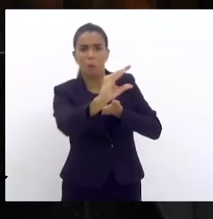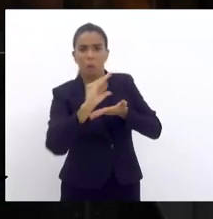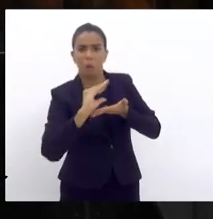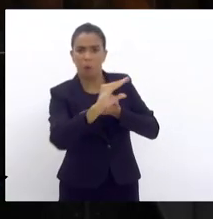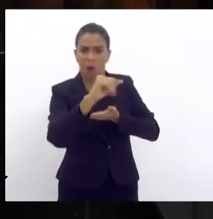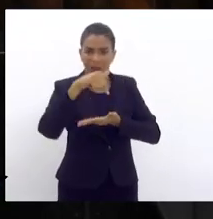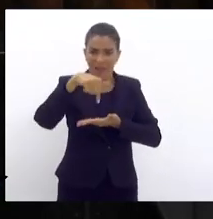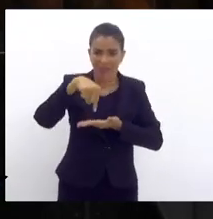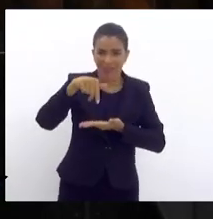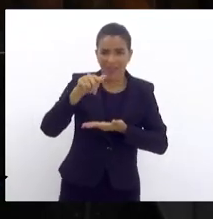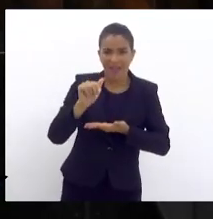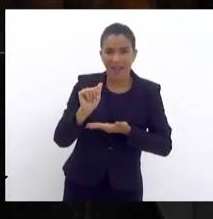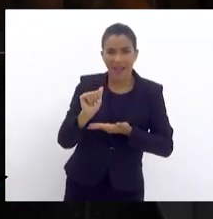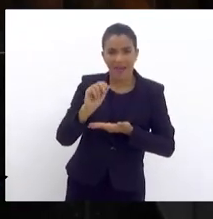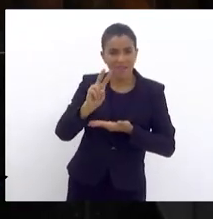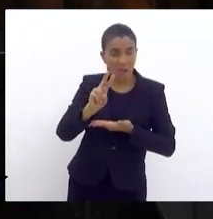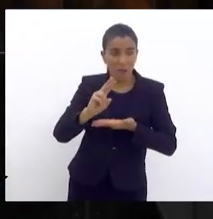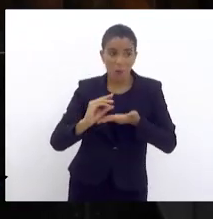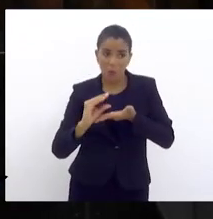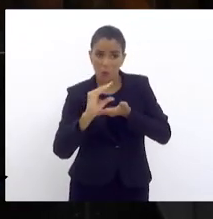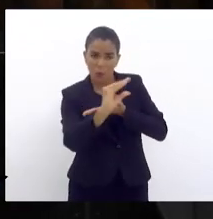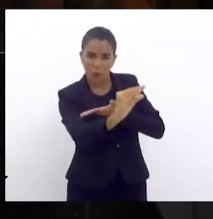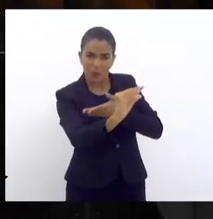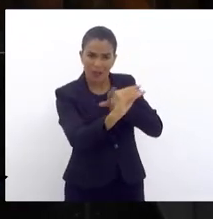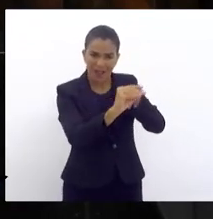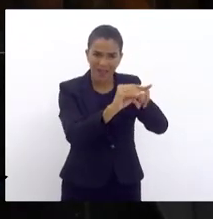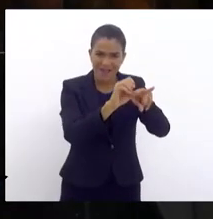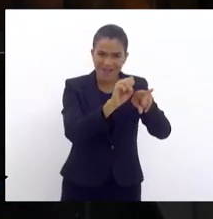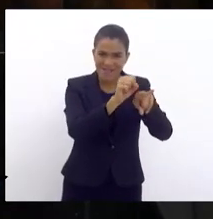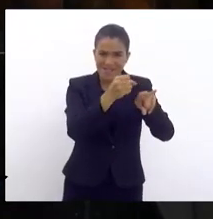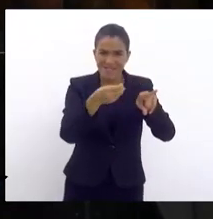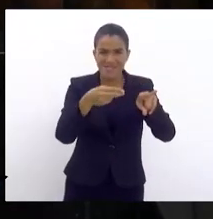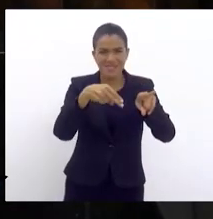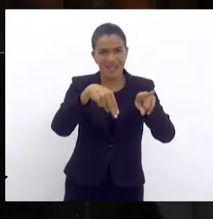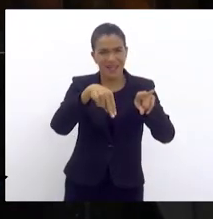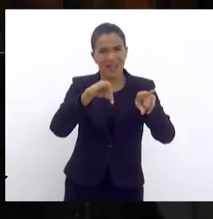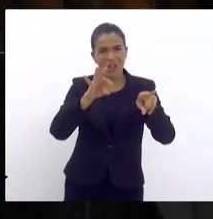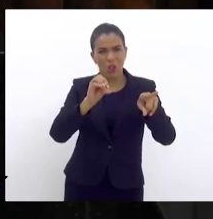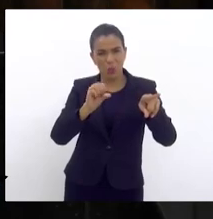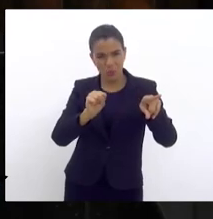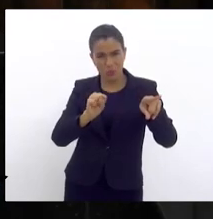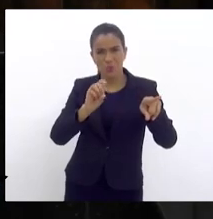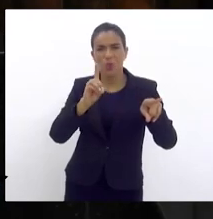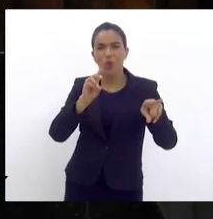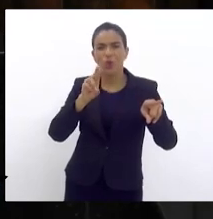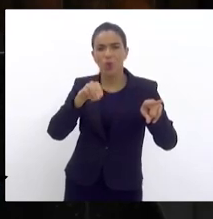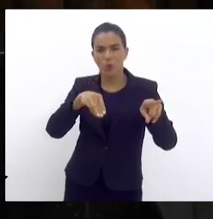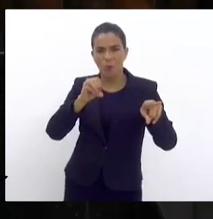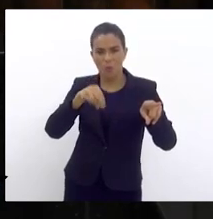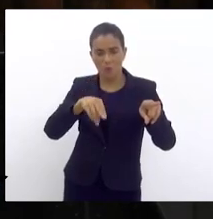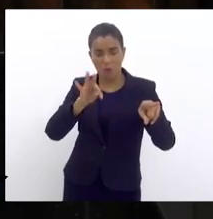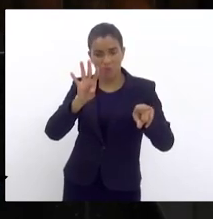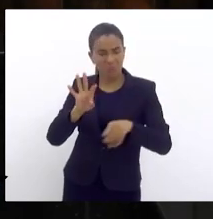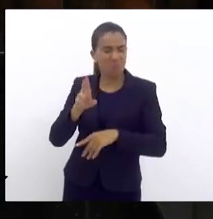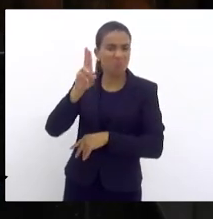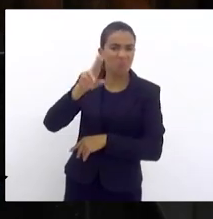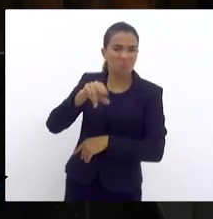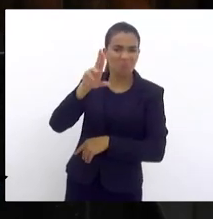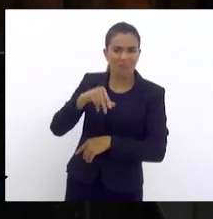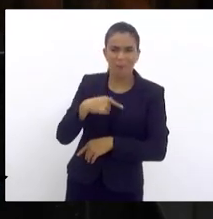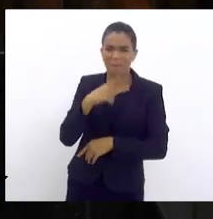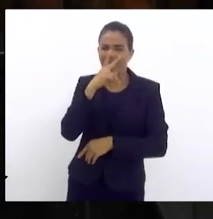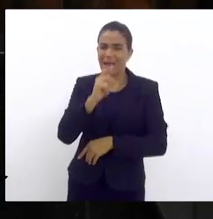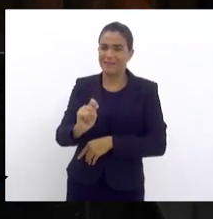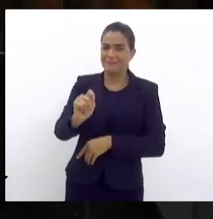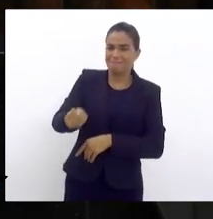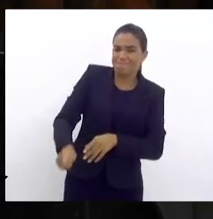para o Santos Dumont até esse tipo de blefe existe para dizer que não vai mais